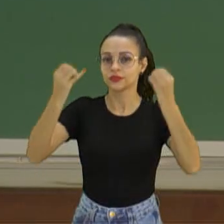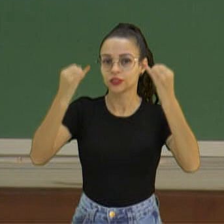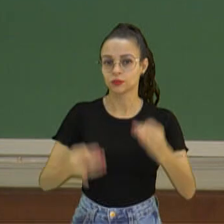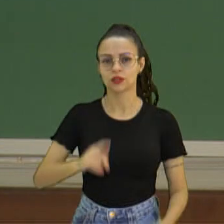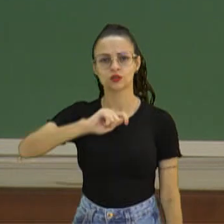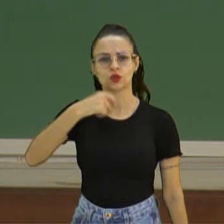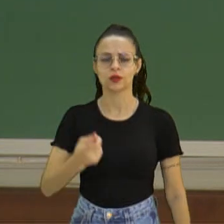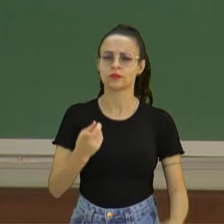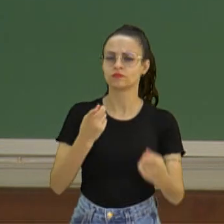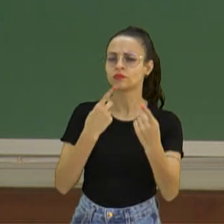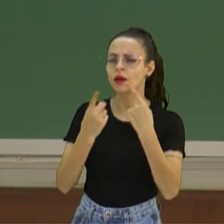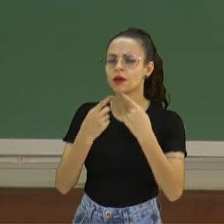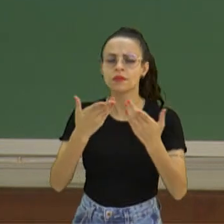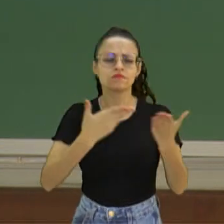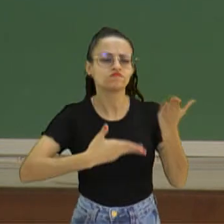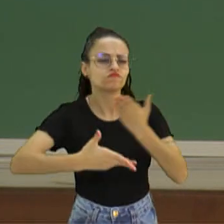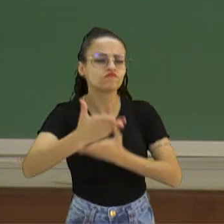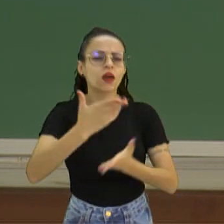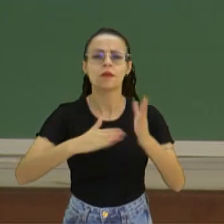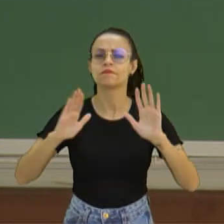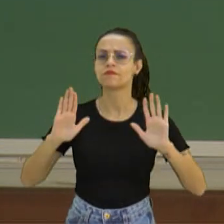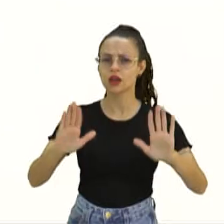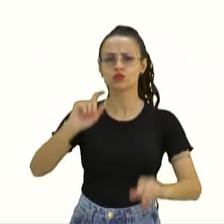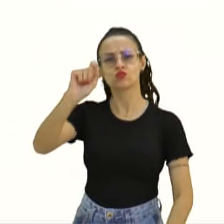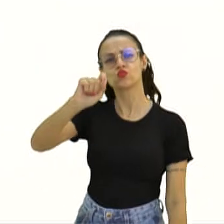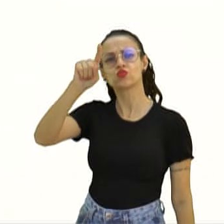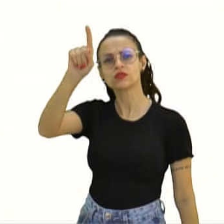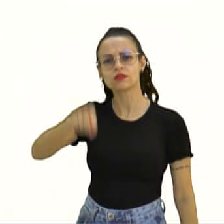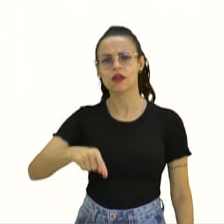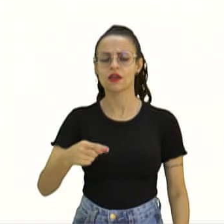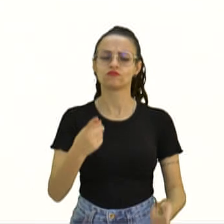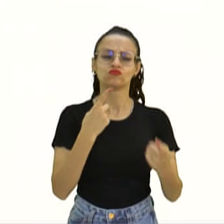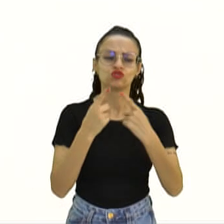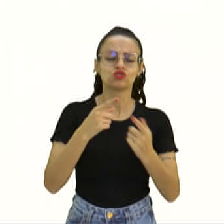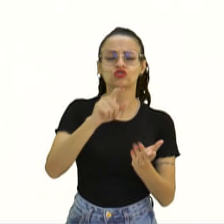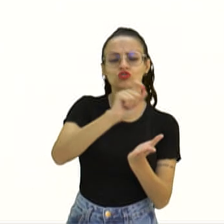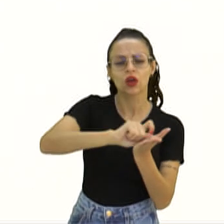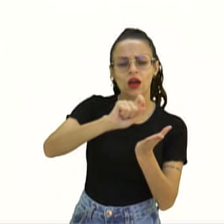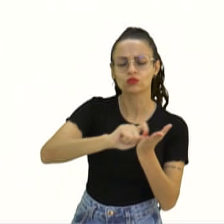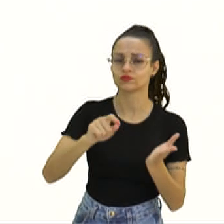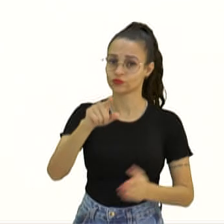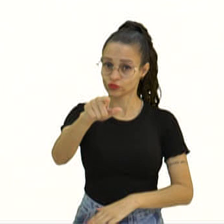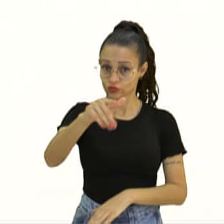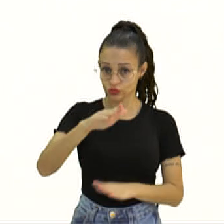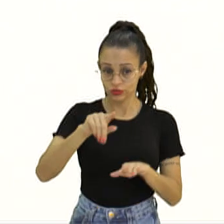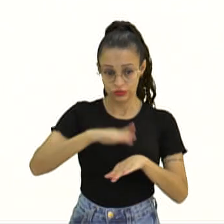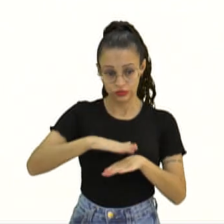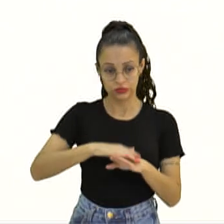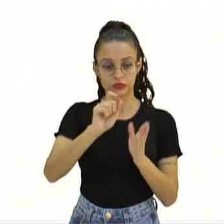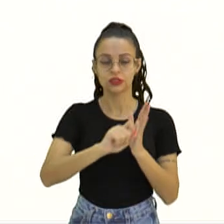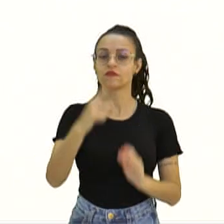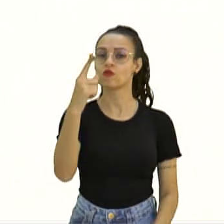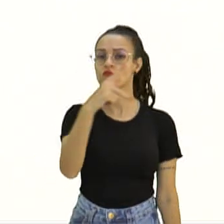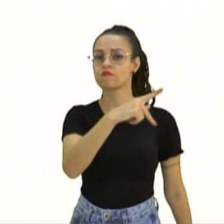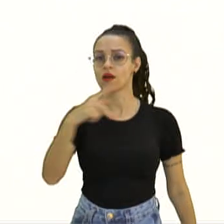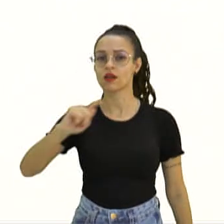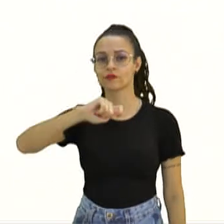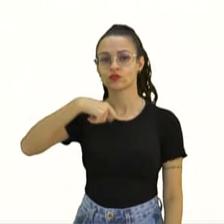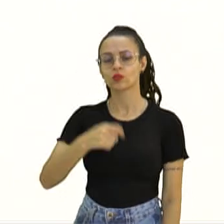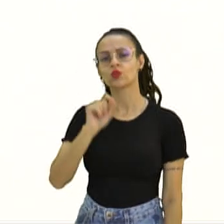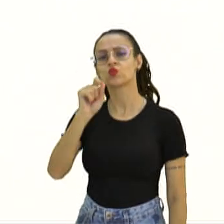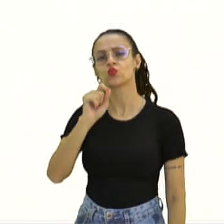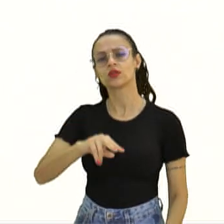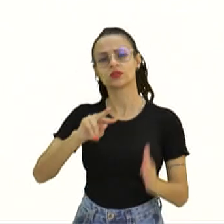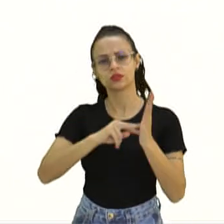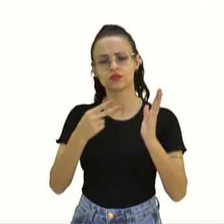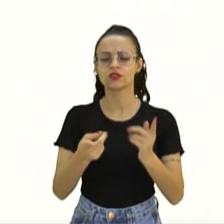tanto de diálogo mas o que é mesmo o diálogo escreva pelo menos um parágrafo sobre o que é o